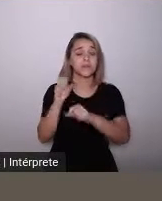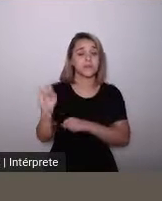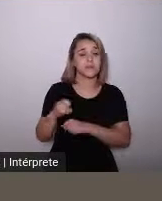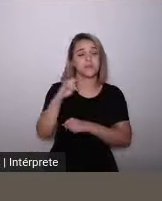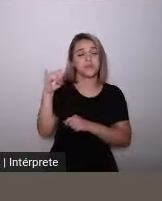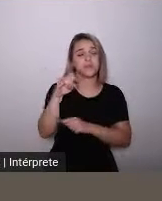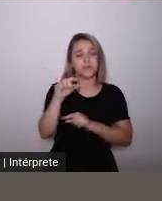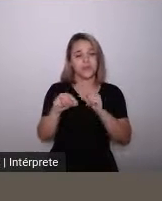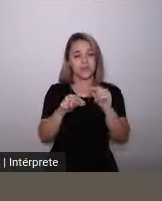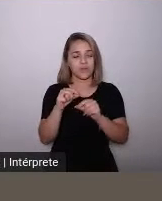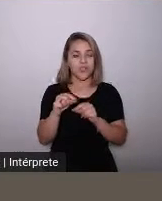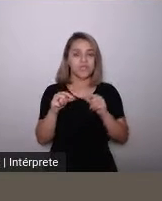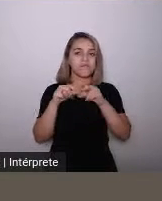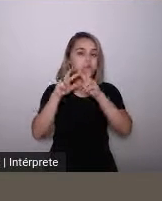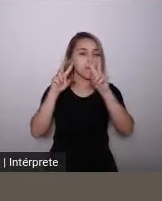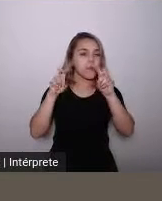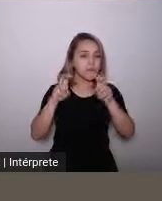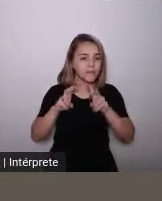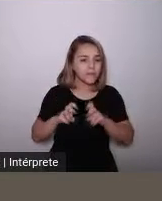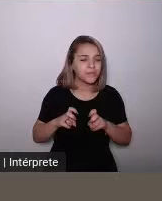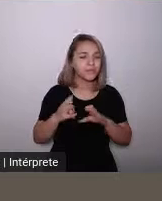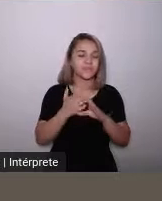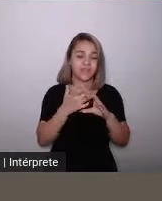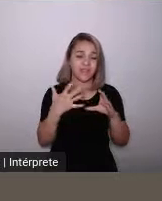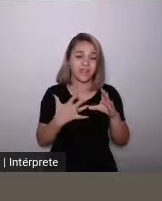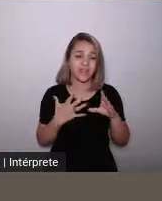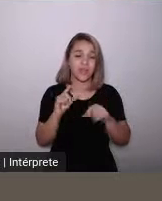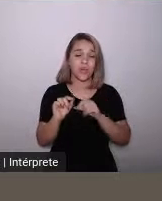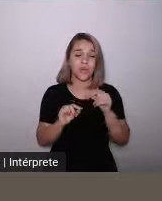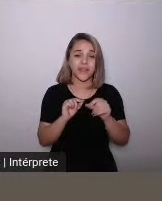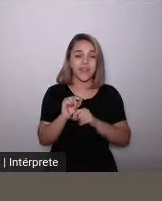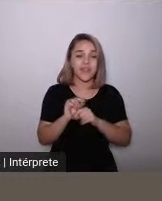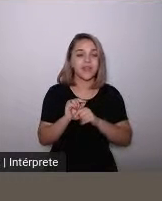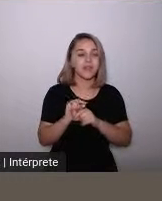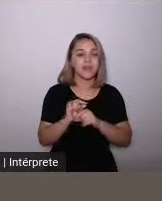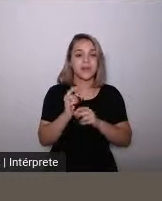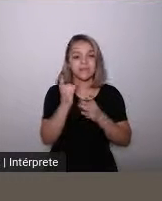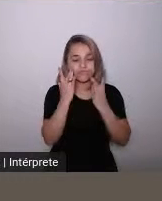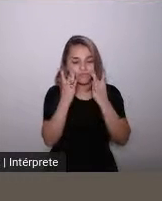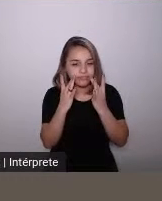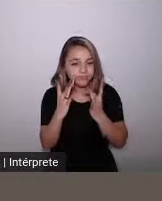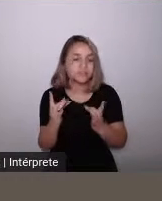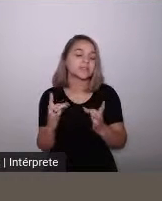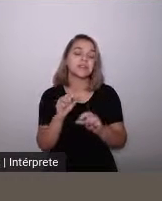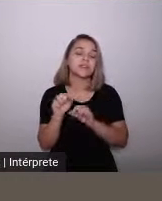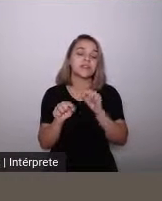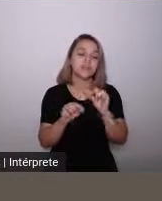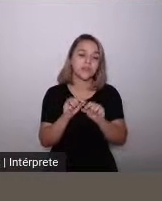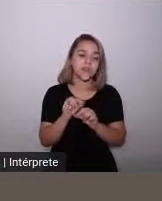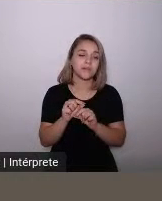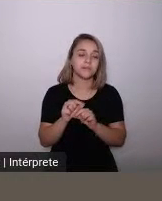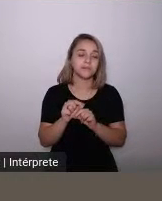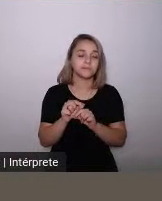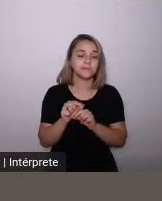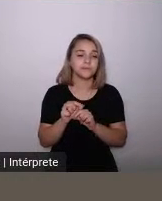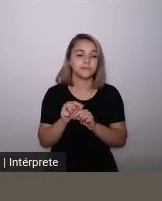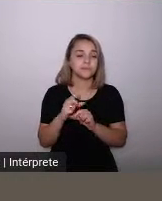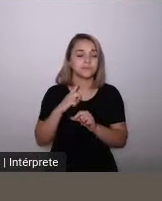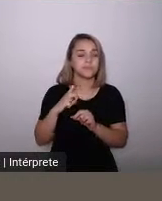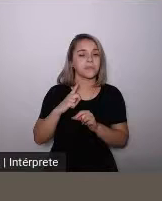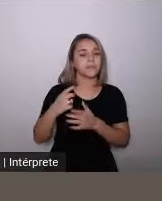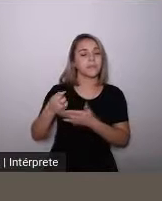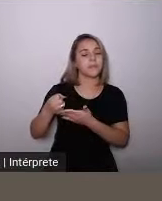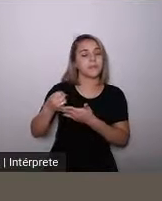dentre outros aspectos, da repercussão que o filme teve, na medida em que trouxe